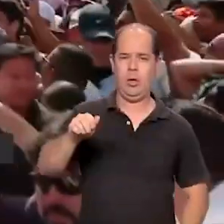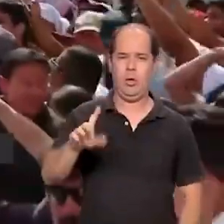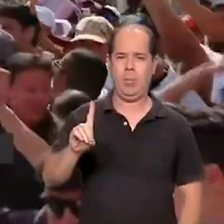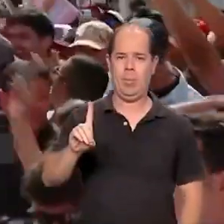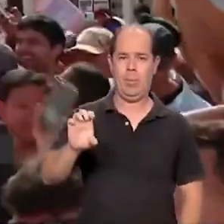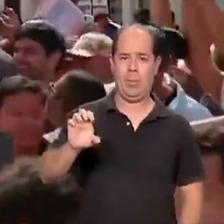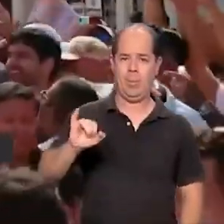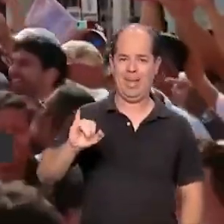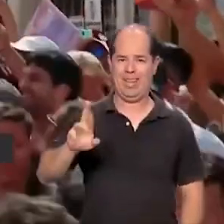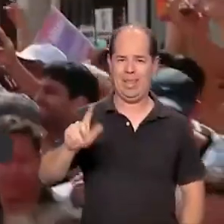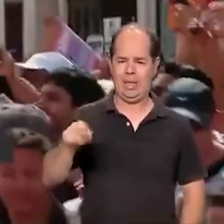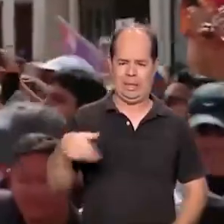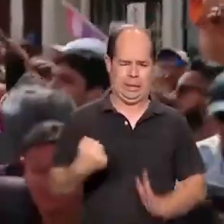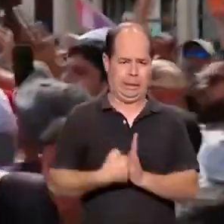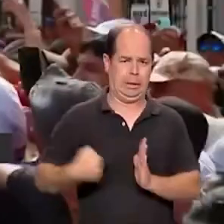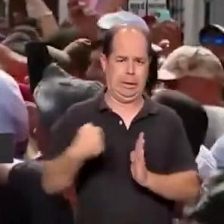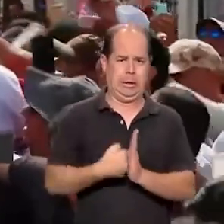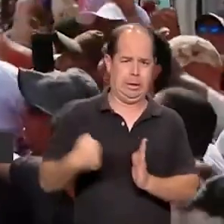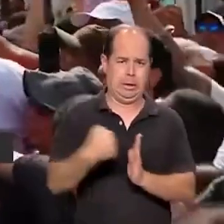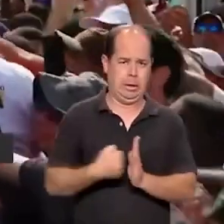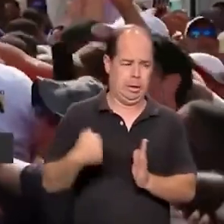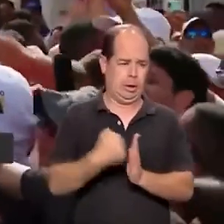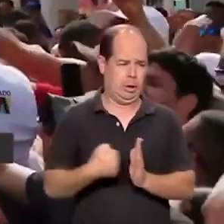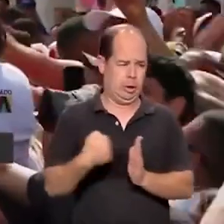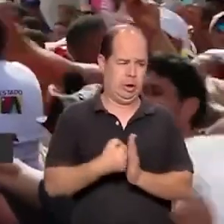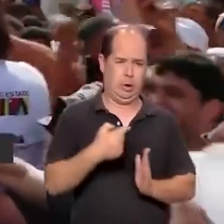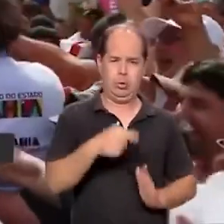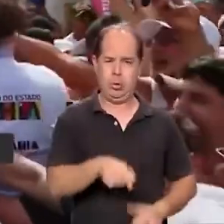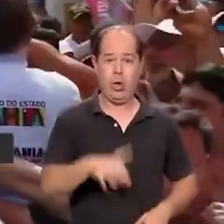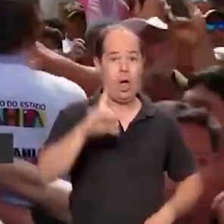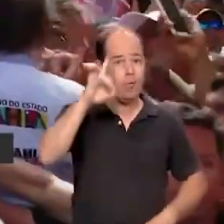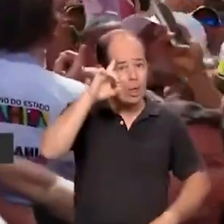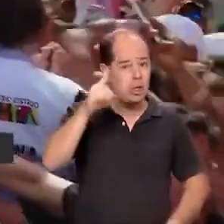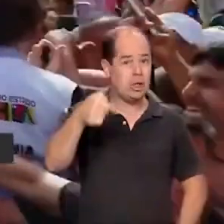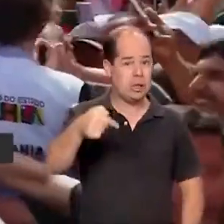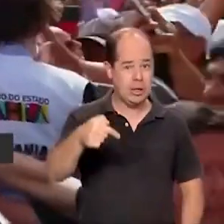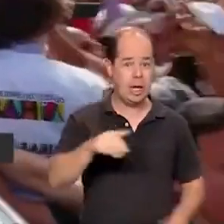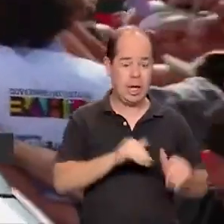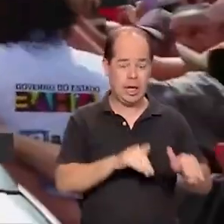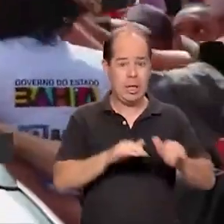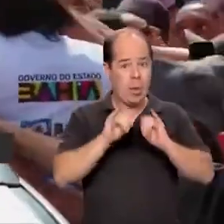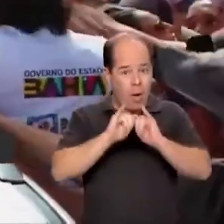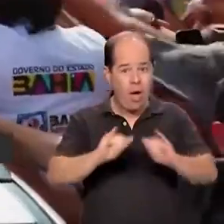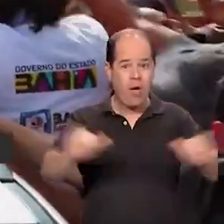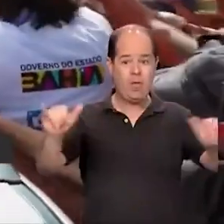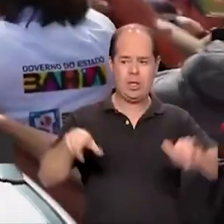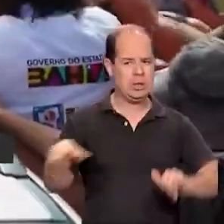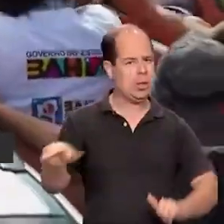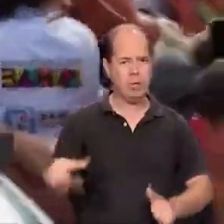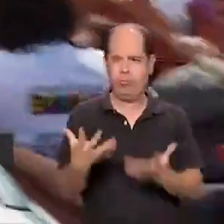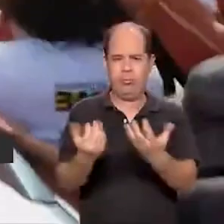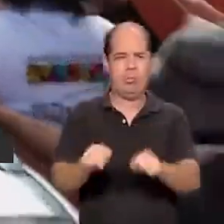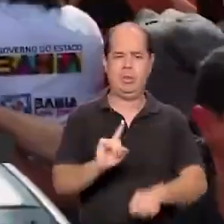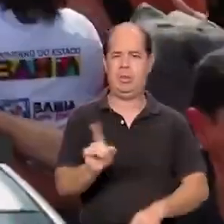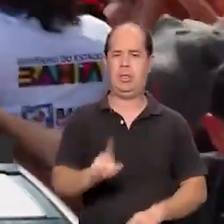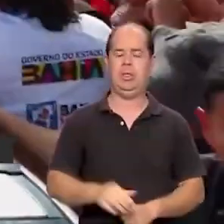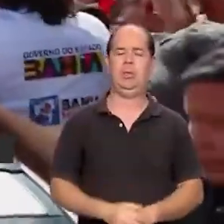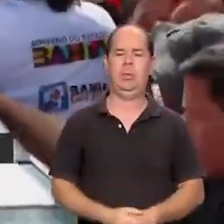resistia à independência proclamada em 7 de setembro de 1822.